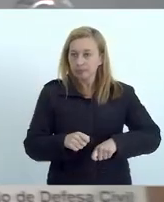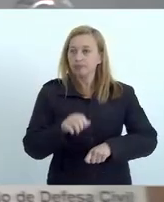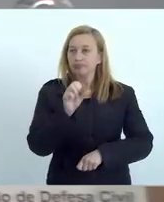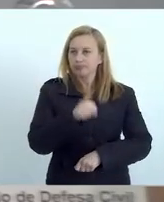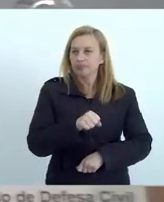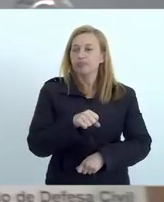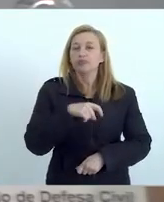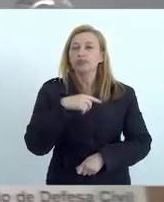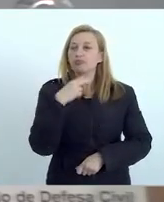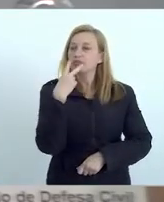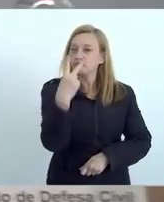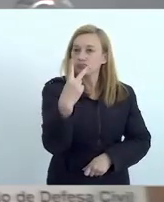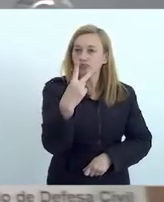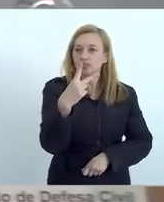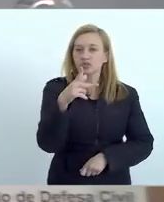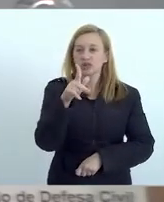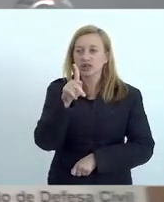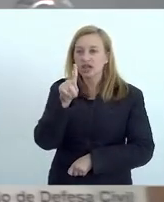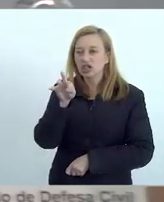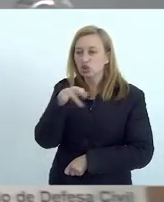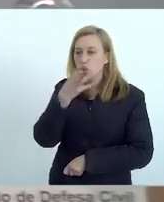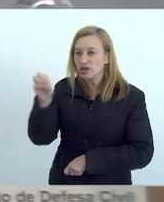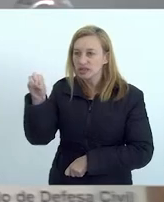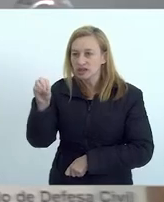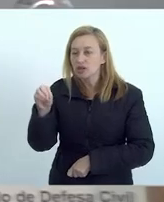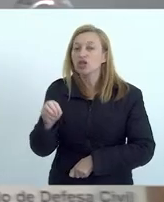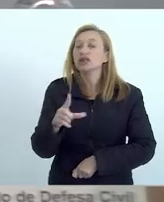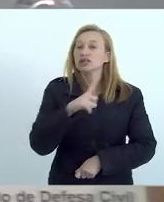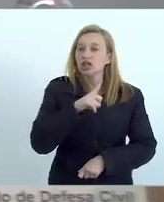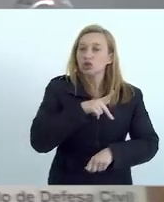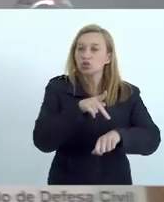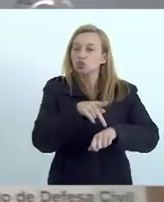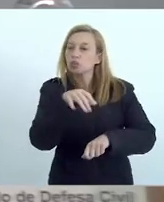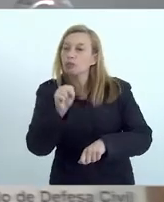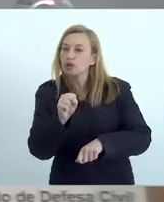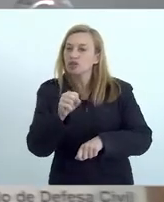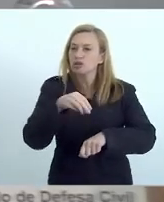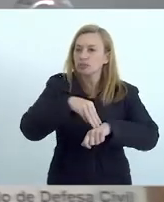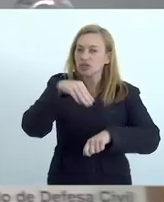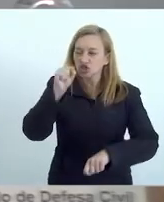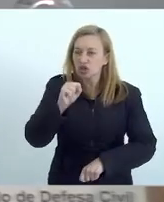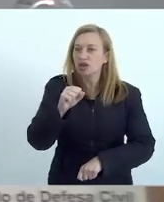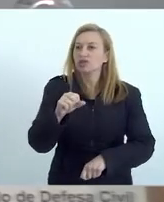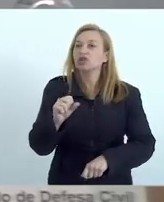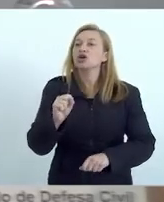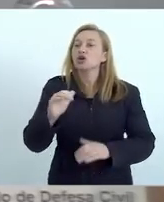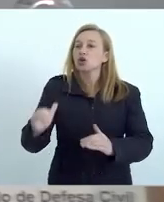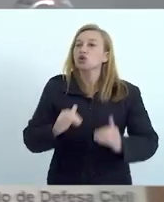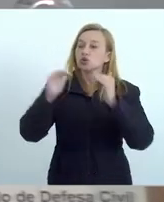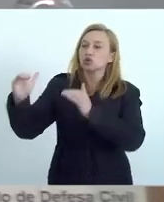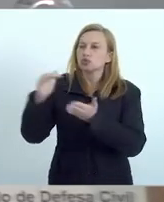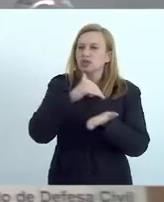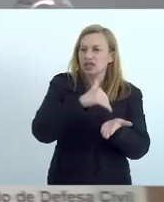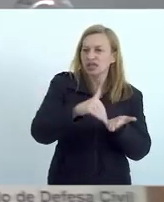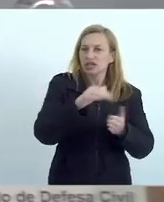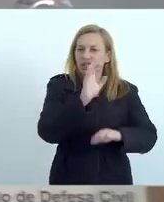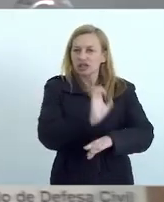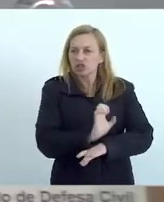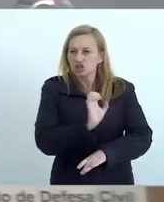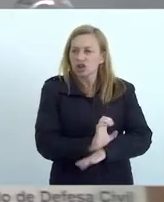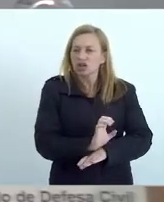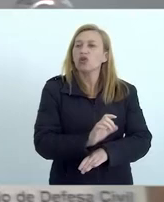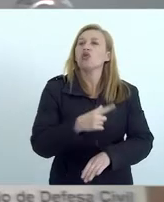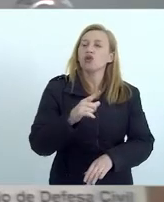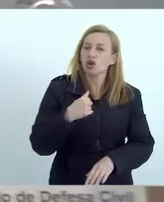tenho duas graduações tenho duas pós-graduações e um mestrado Ruy subsecretário de estado